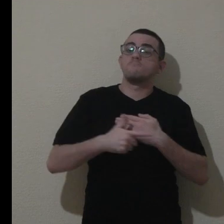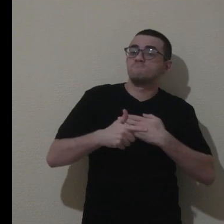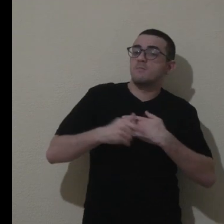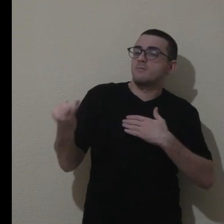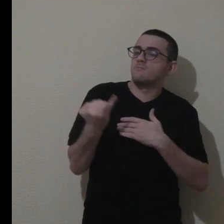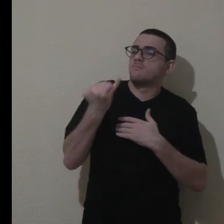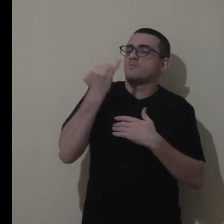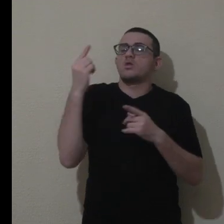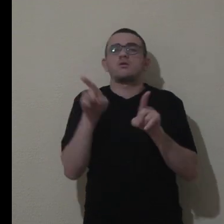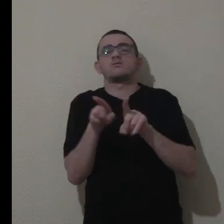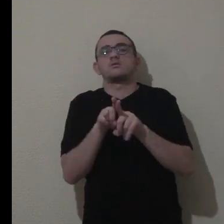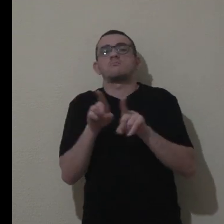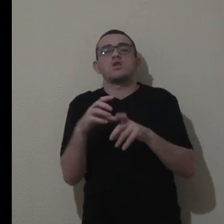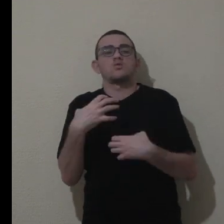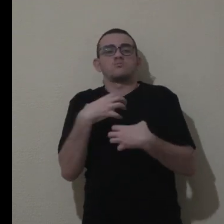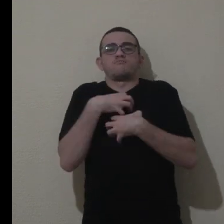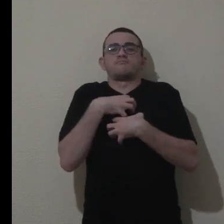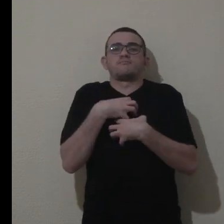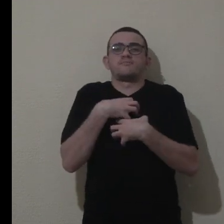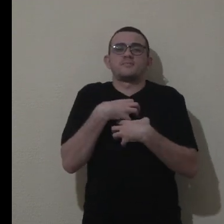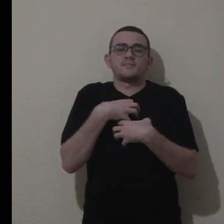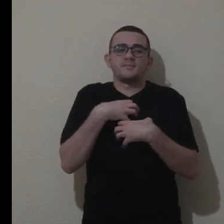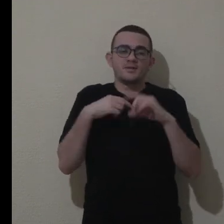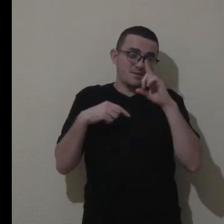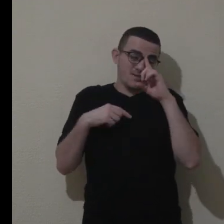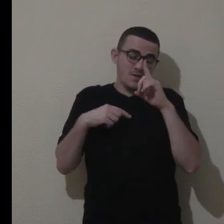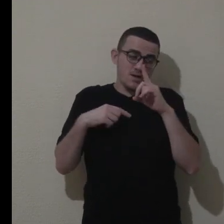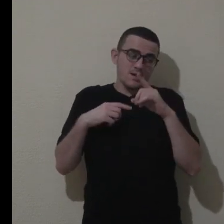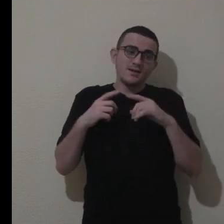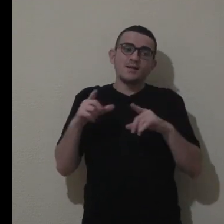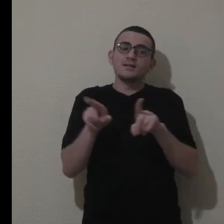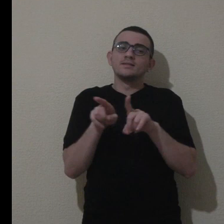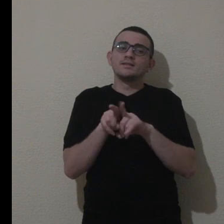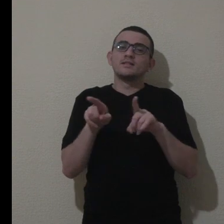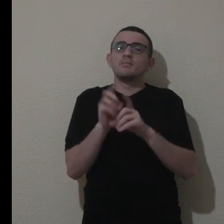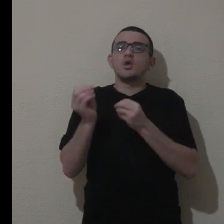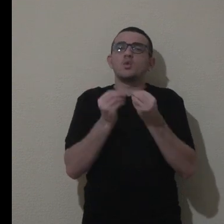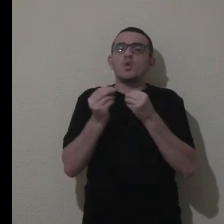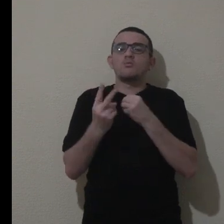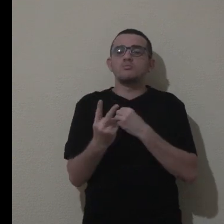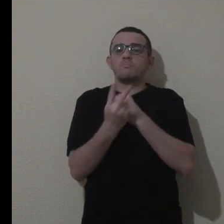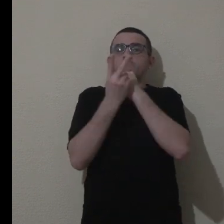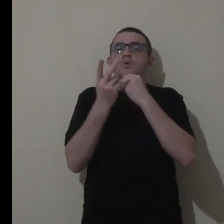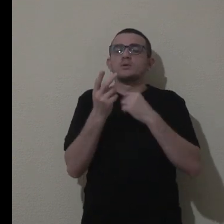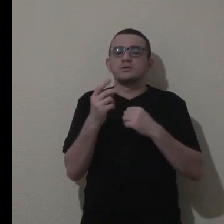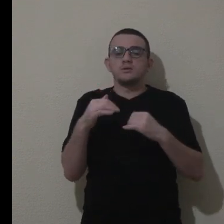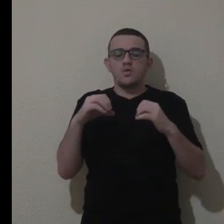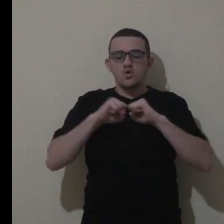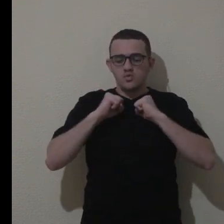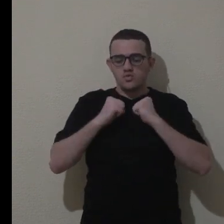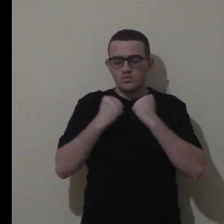muito importante no nosso comportamento e em vários aspectos imunes também do